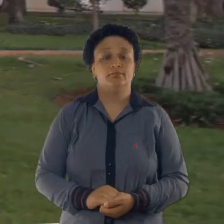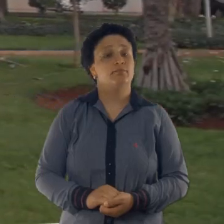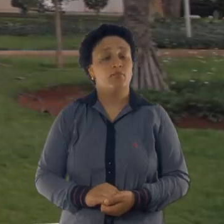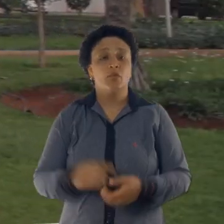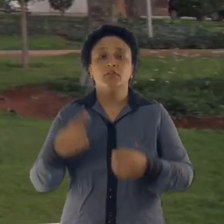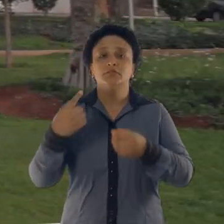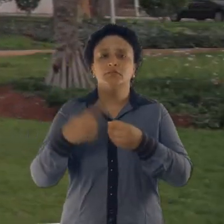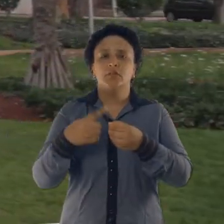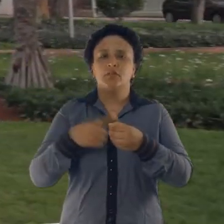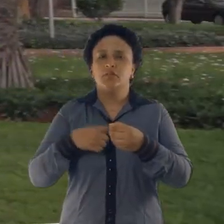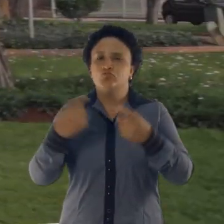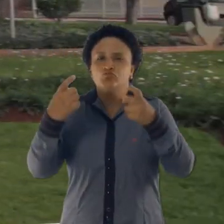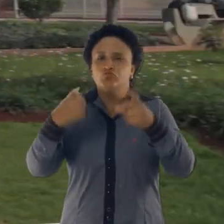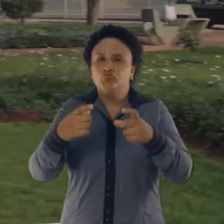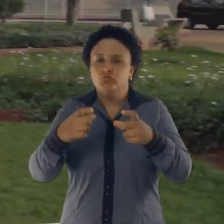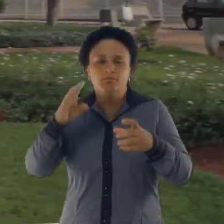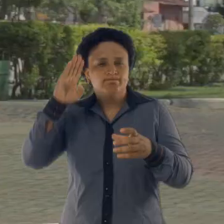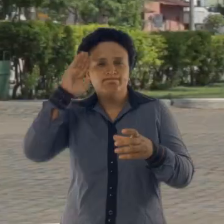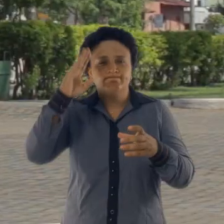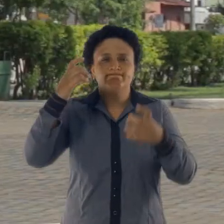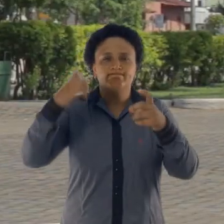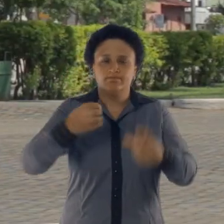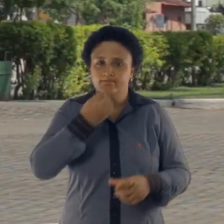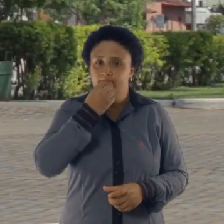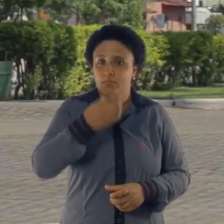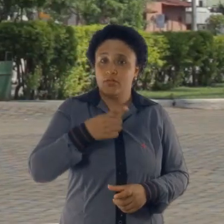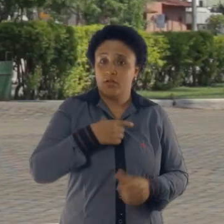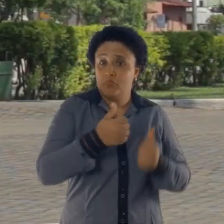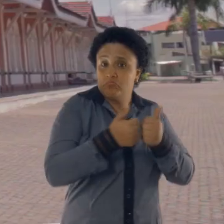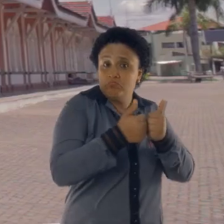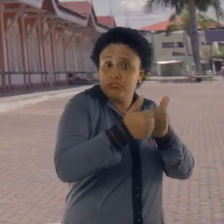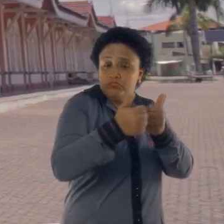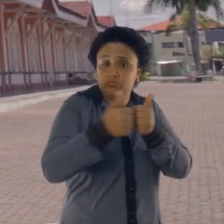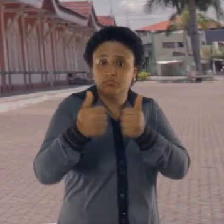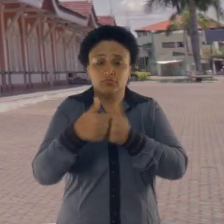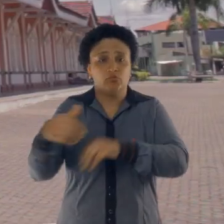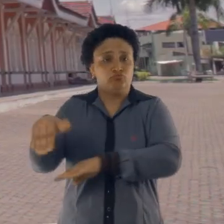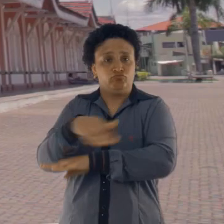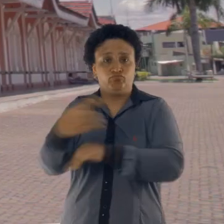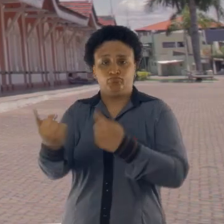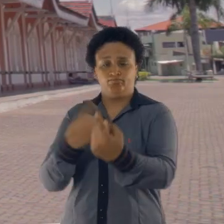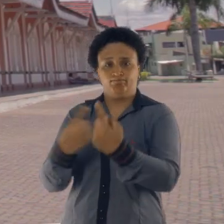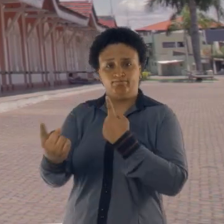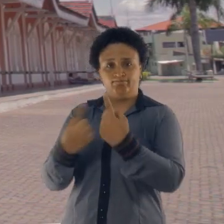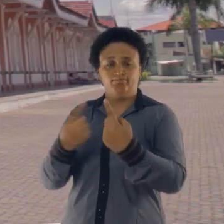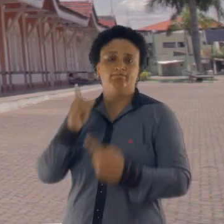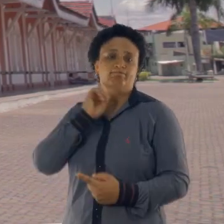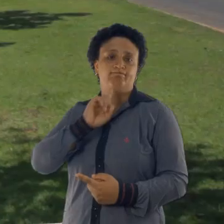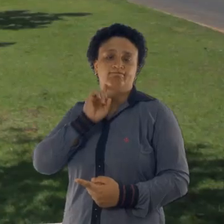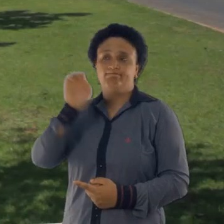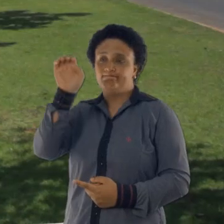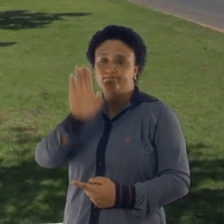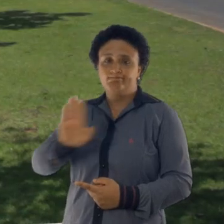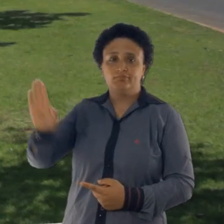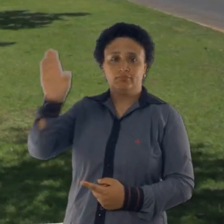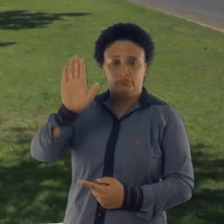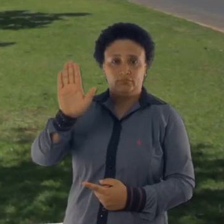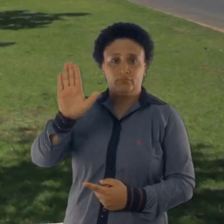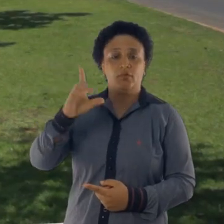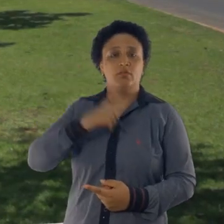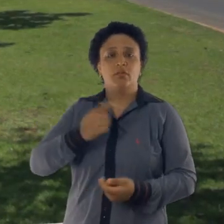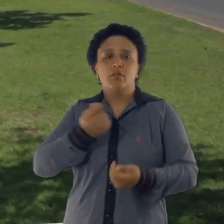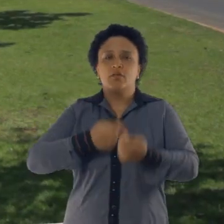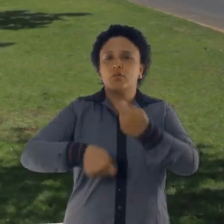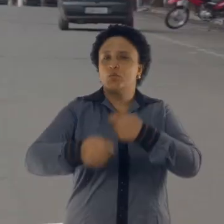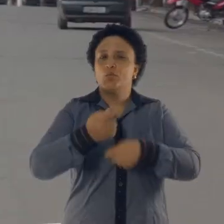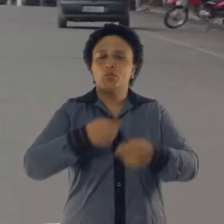A cidade tem localização privilegiada, próximo a importantes rodovias que ligam Minas Gerais a outros estados. A economia